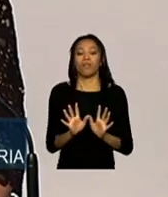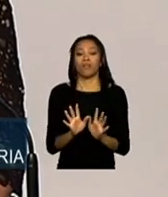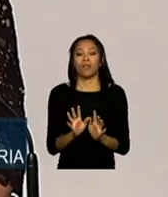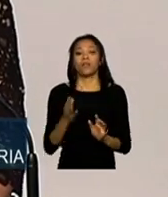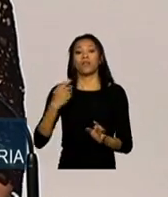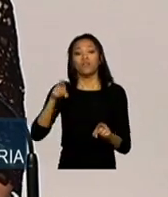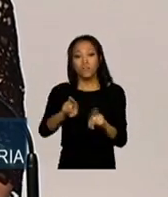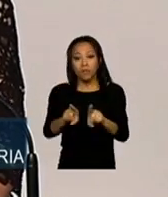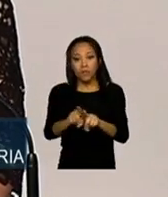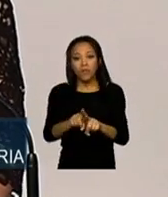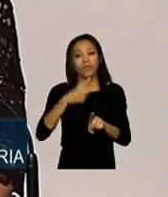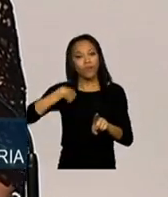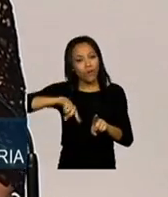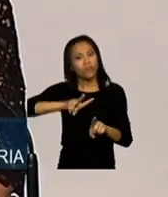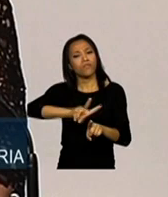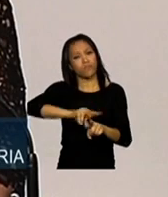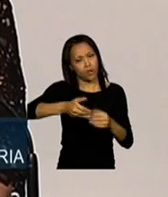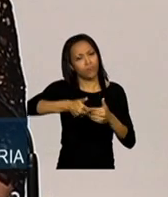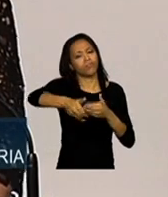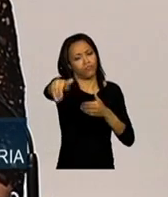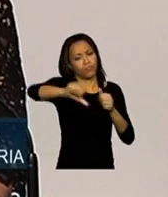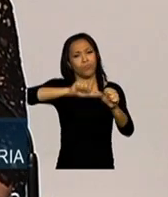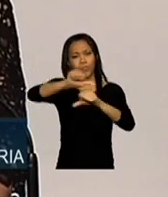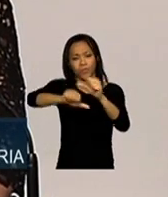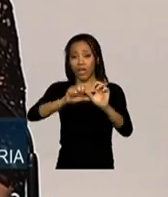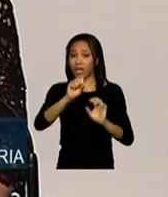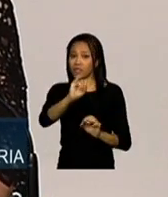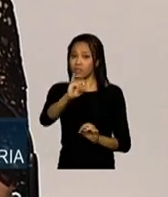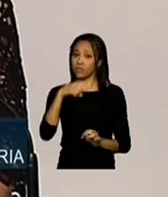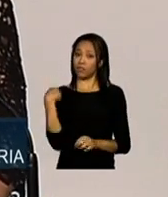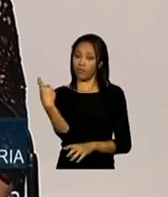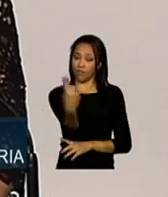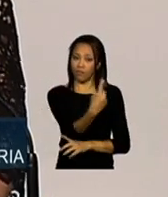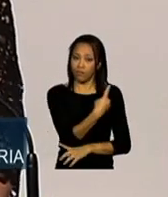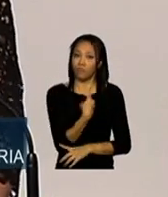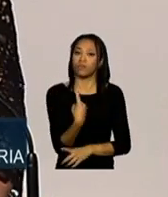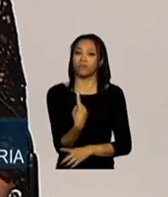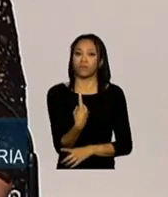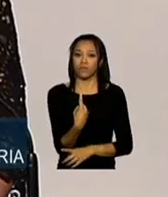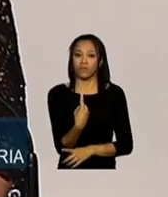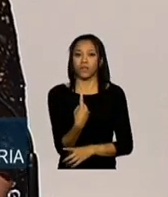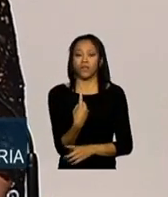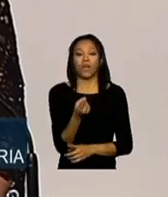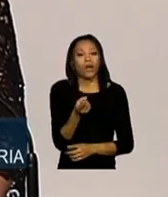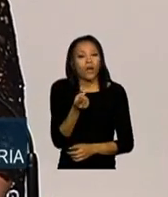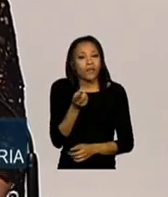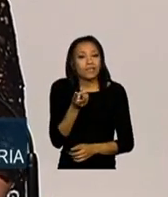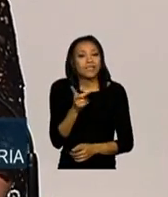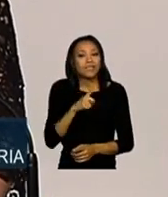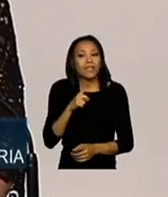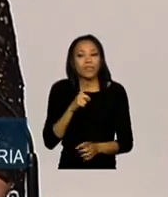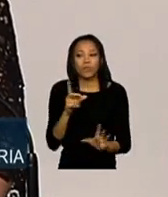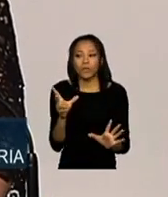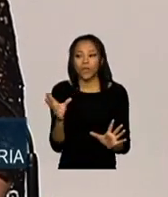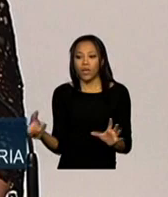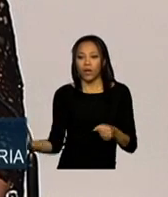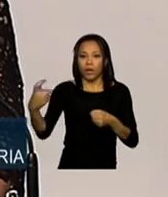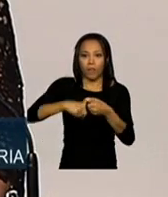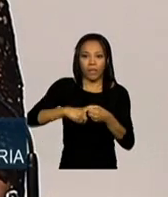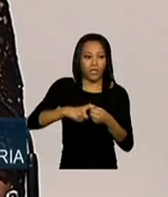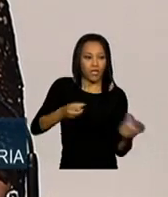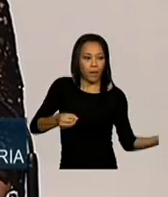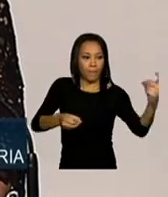fato, modificaremos se nós construirmos parceria dos tipos que